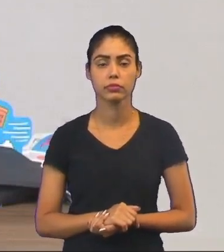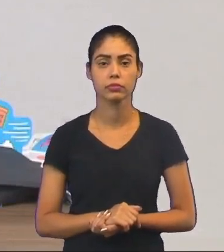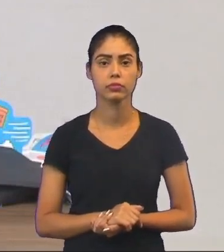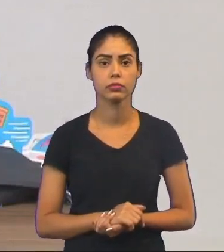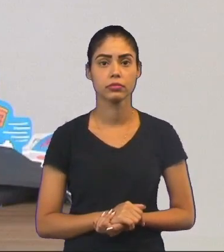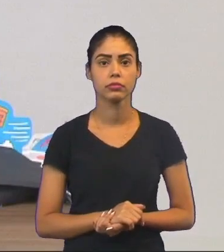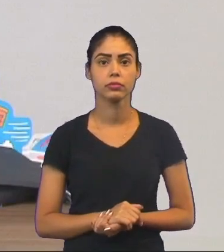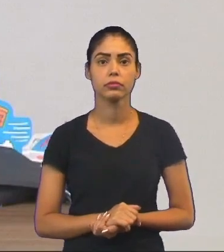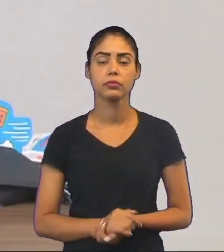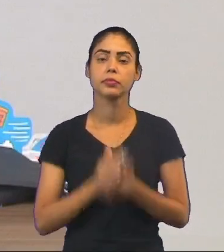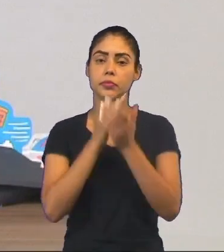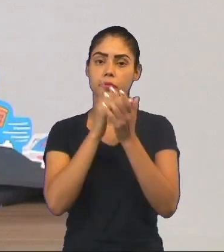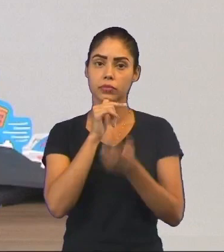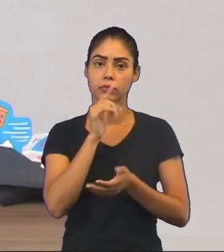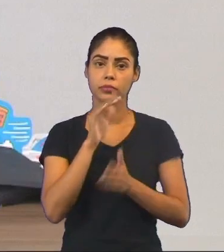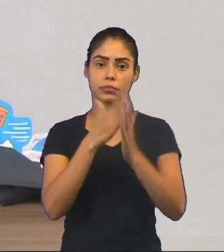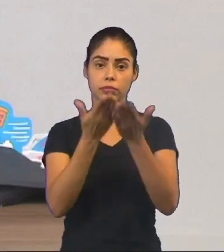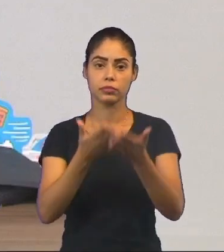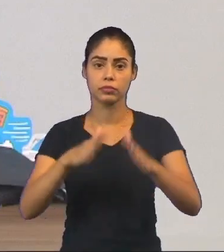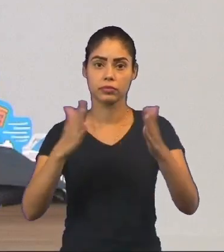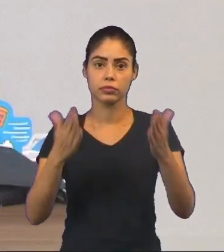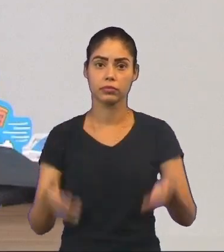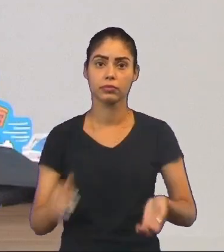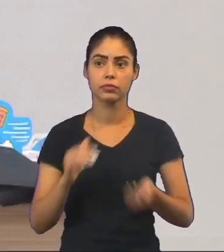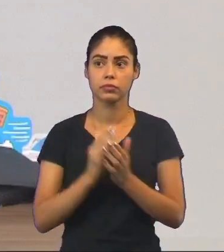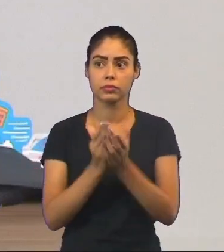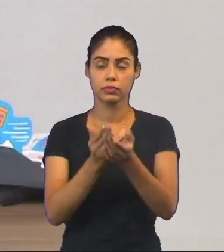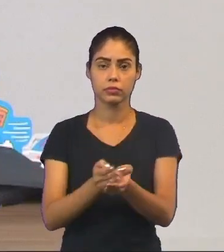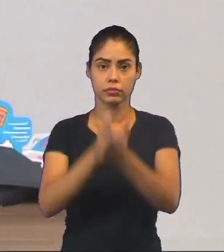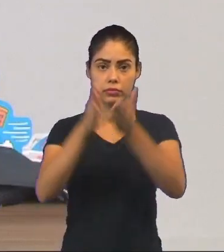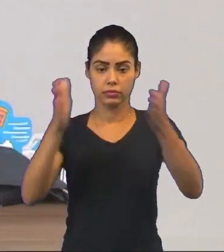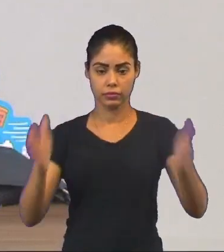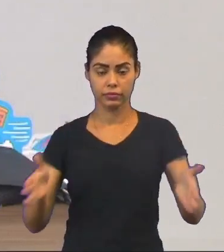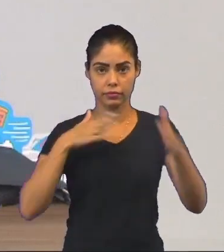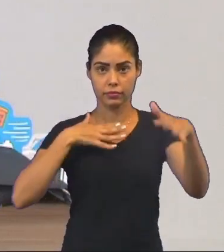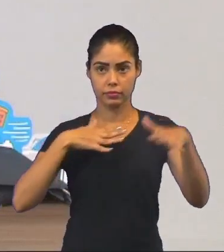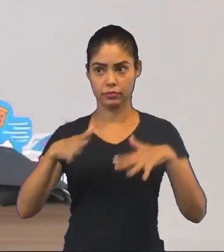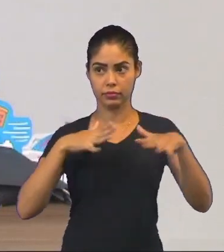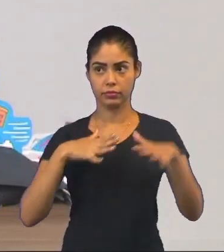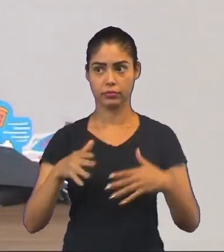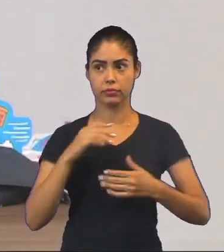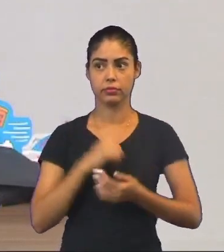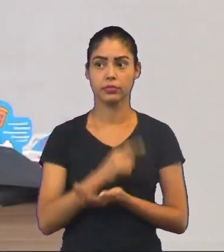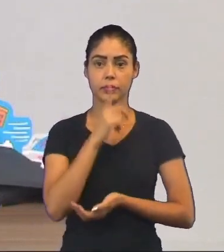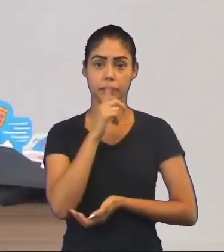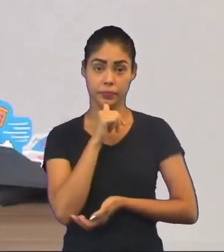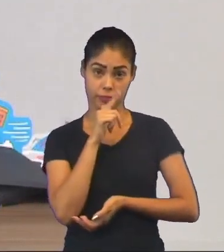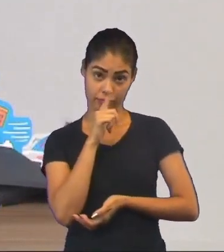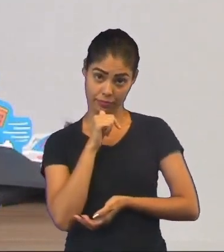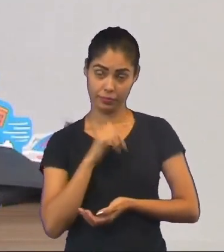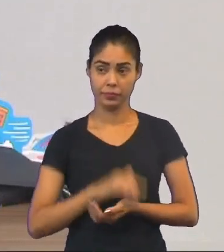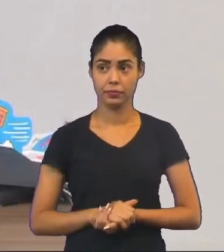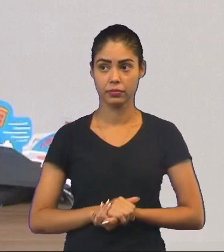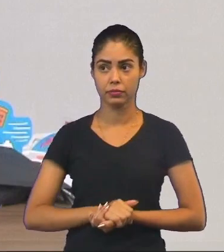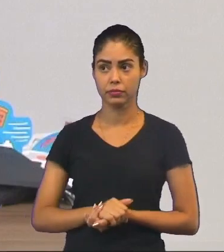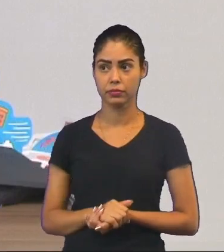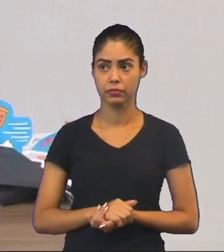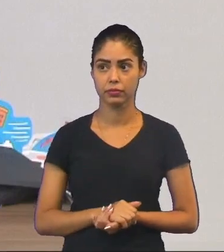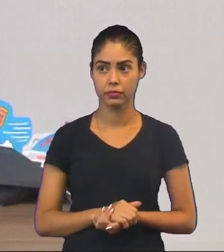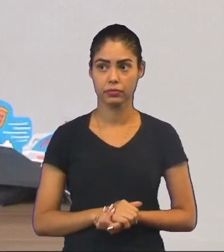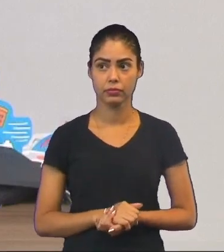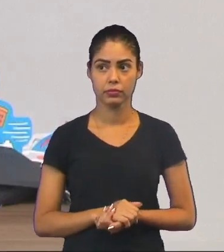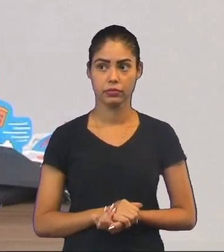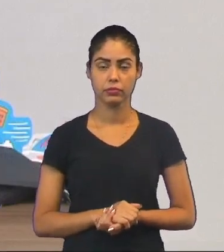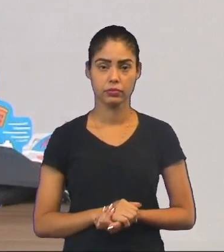transporte aquático, afinal, ele se movimenta onde? Na água. Então, aqui nós